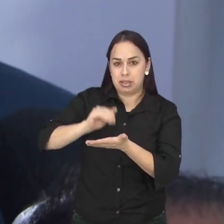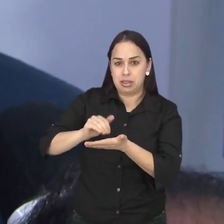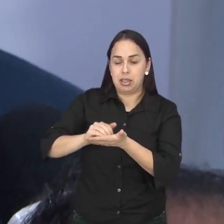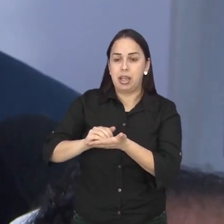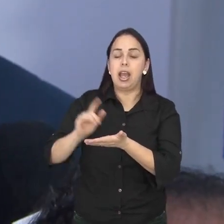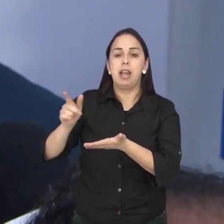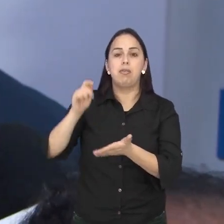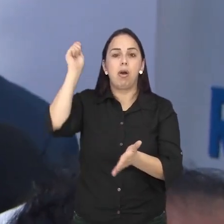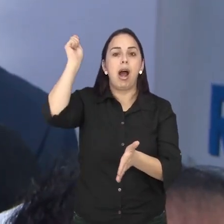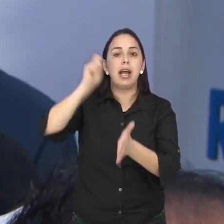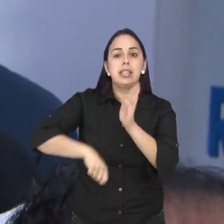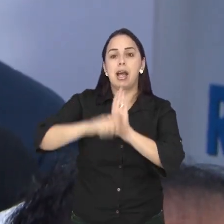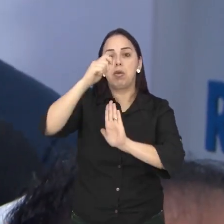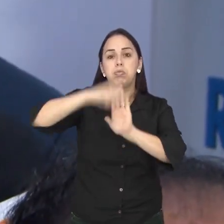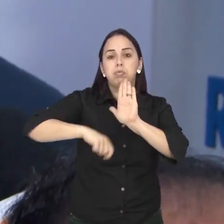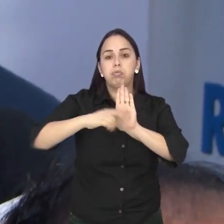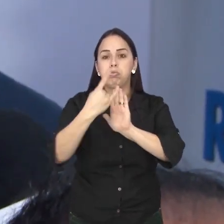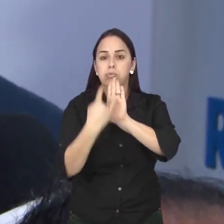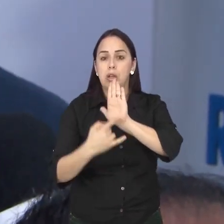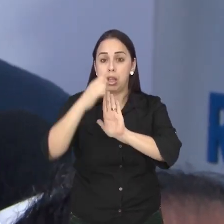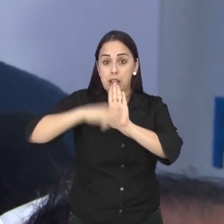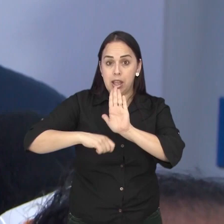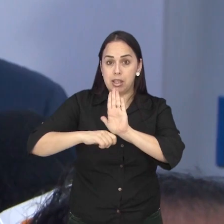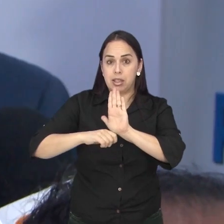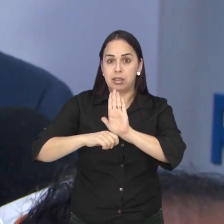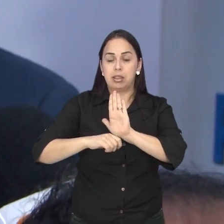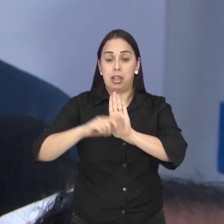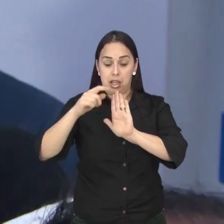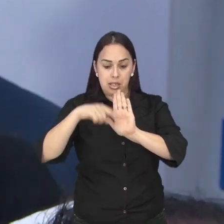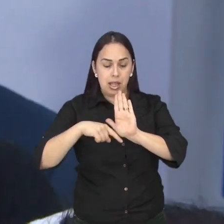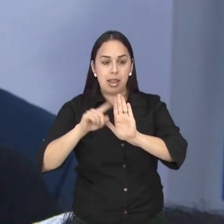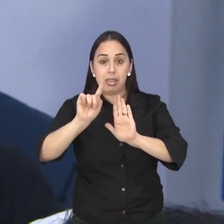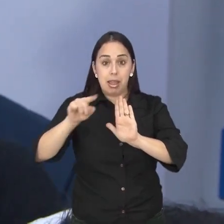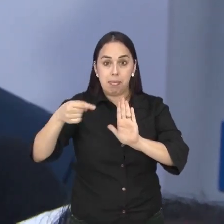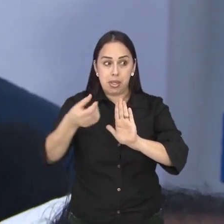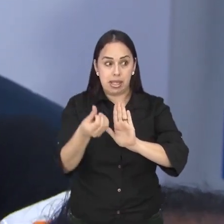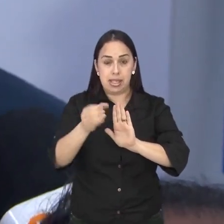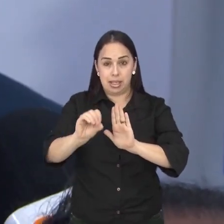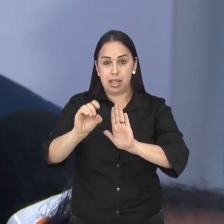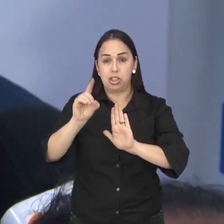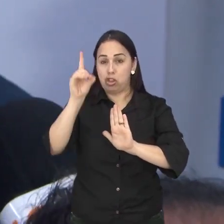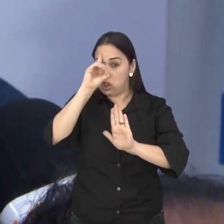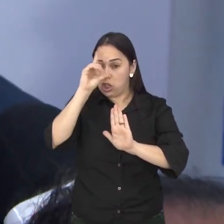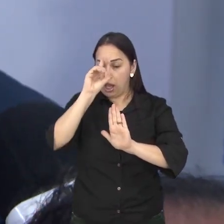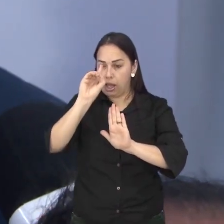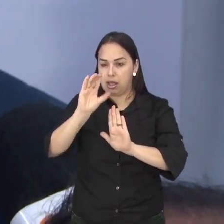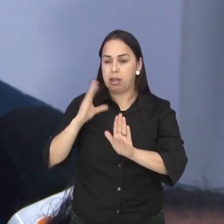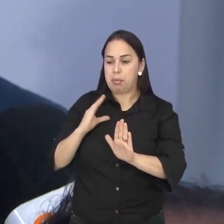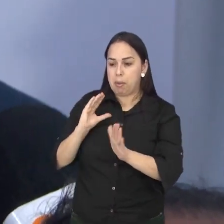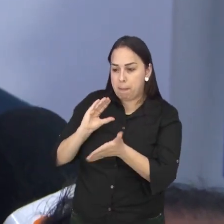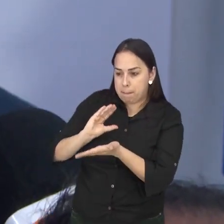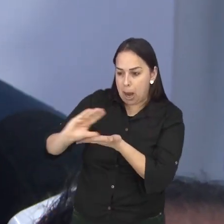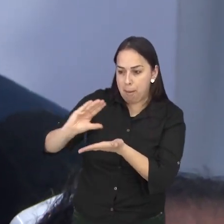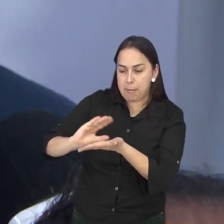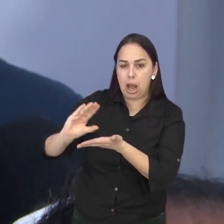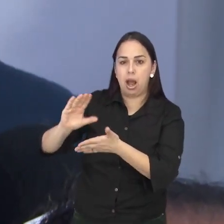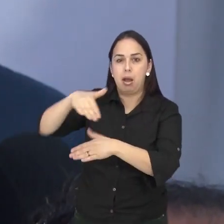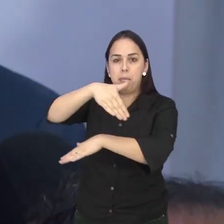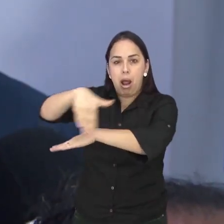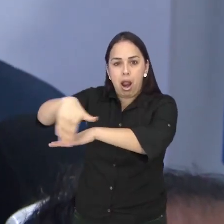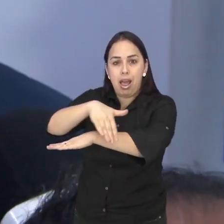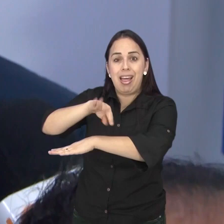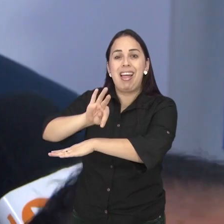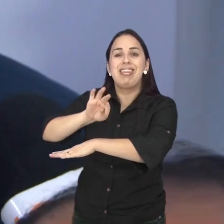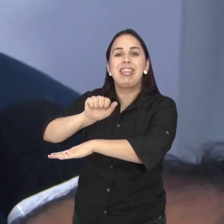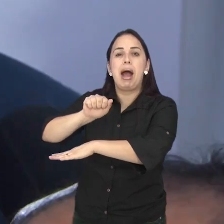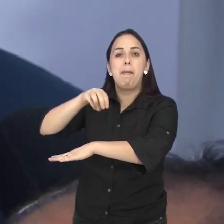esse termo de aditamento para que a gente possa, em 60 dias após a assinatura, liberar aquela pista e fazer com que as pessoas possam transitar